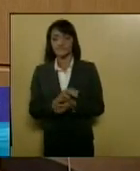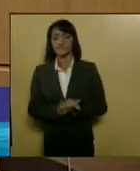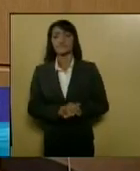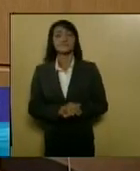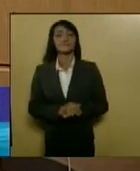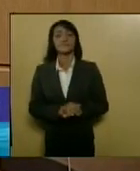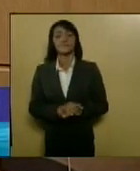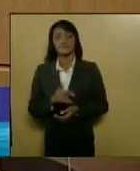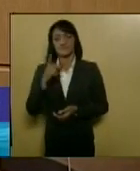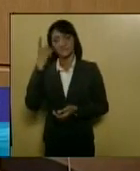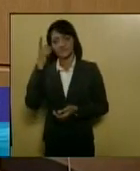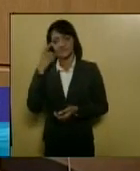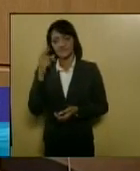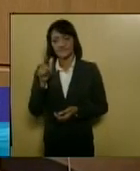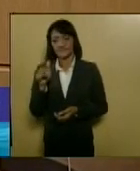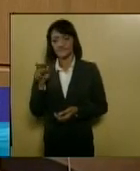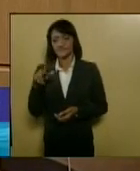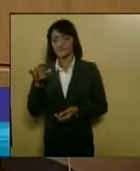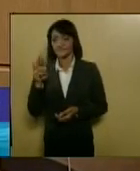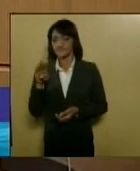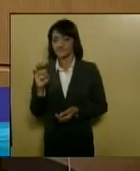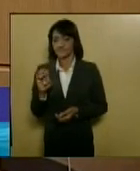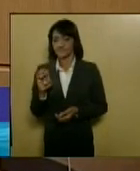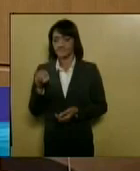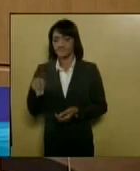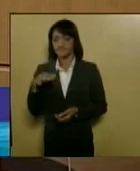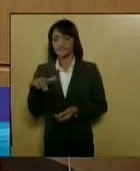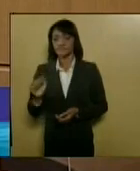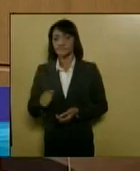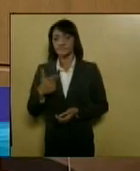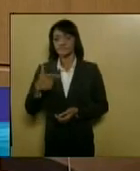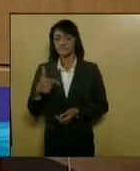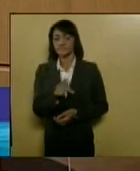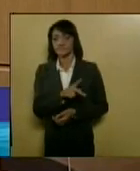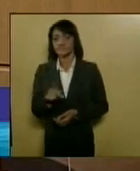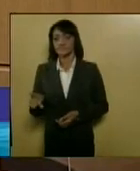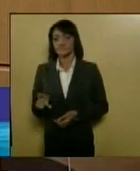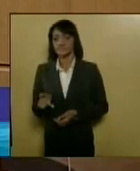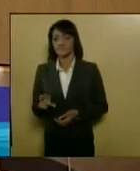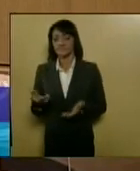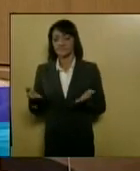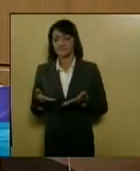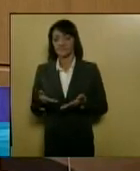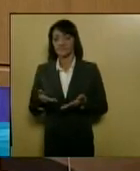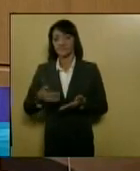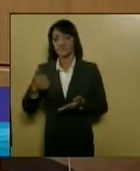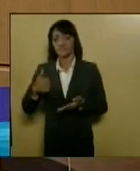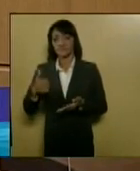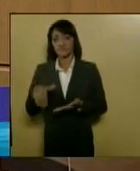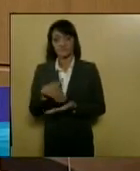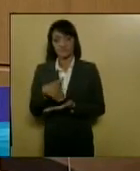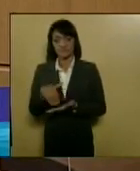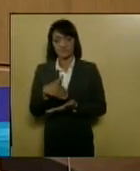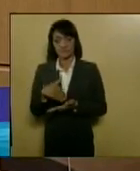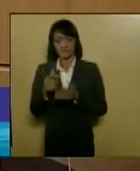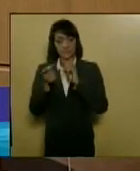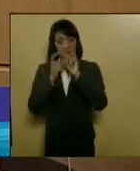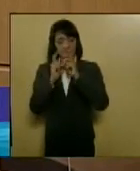excelentíssimo senhor deputado Garibaldi Mendonça, vice-presidente e primeiro secretário nesta sessão,